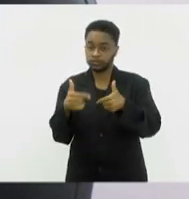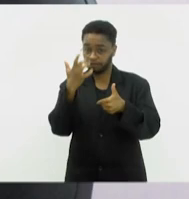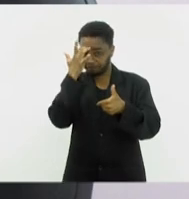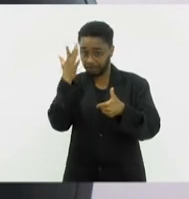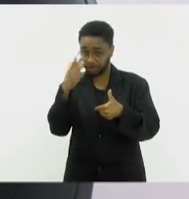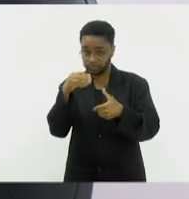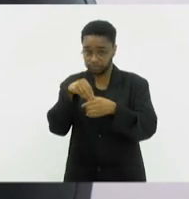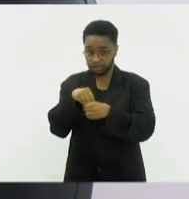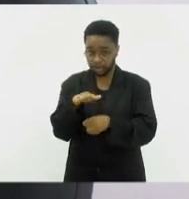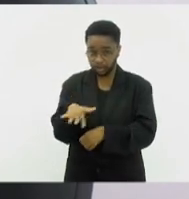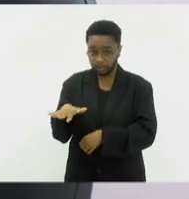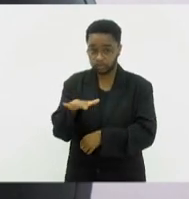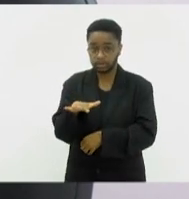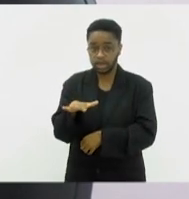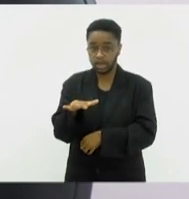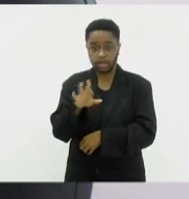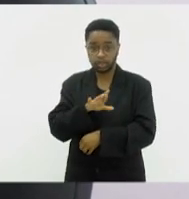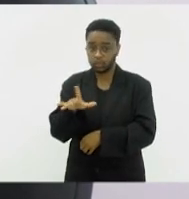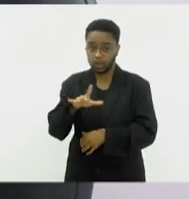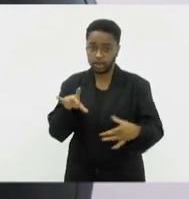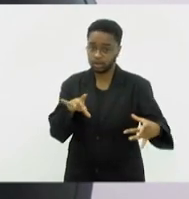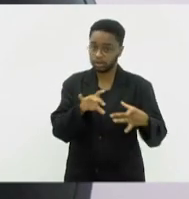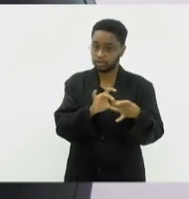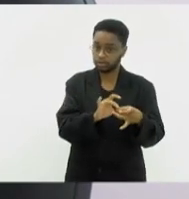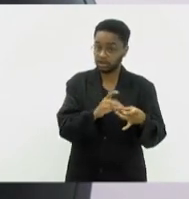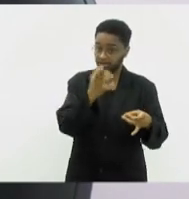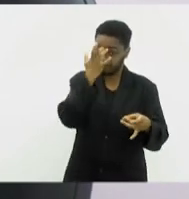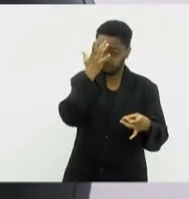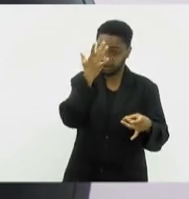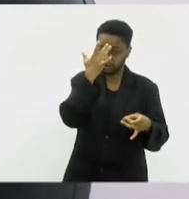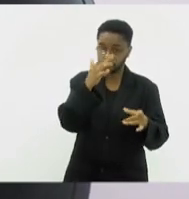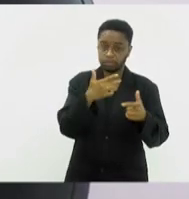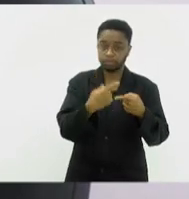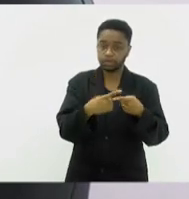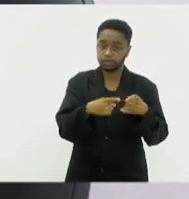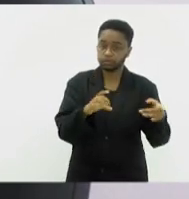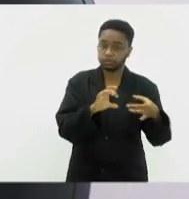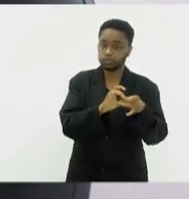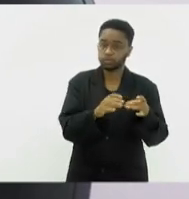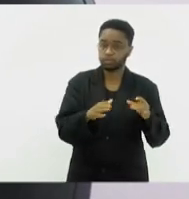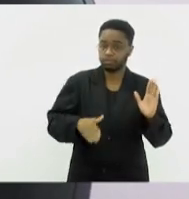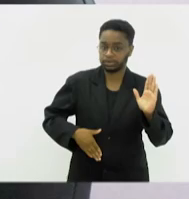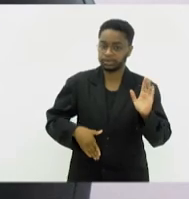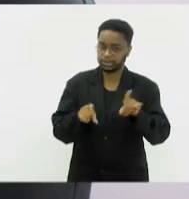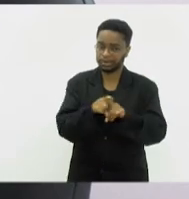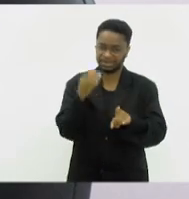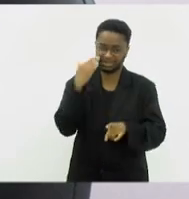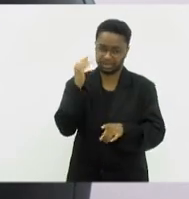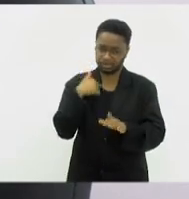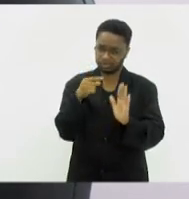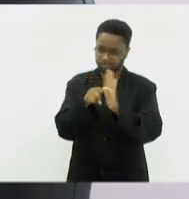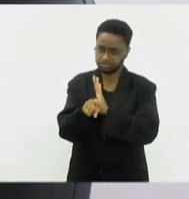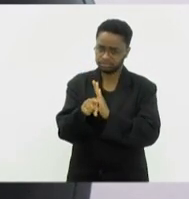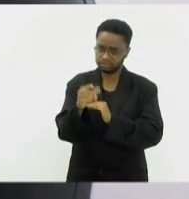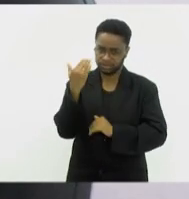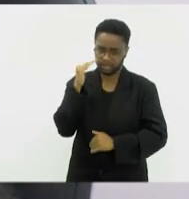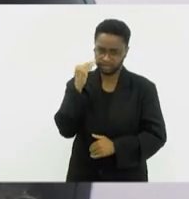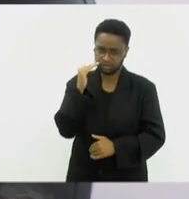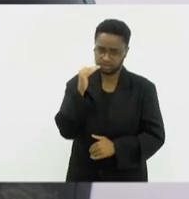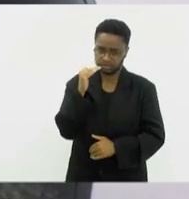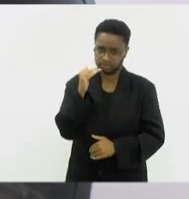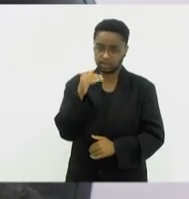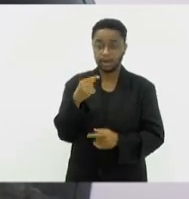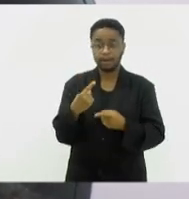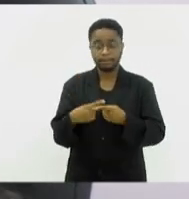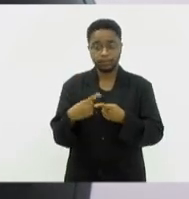processo, ela não está ligada a uma facilidade em estar dentro do movimento também. Sim. Você entende a minha pergunta? Entendo. Está entendendo a minha pergunta? Sim, você entende.